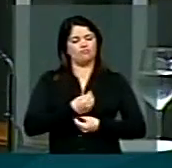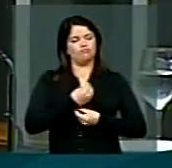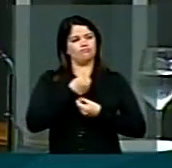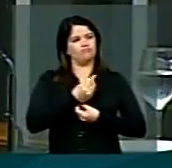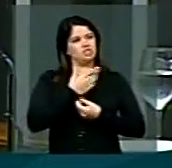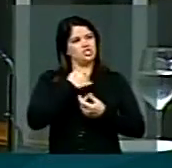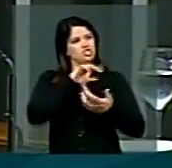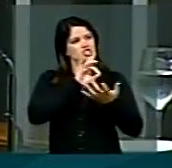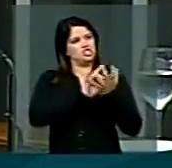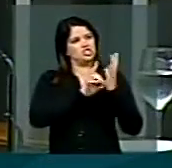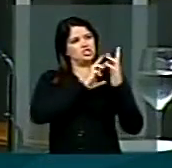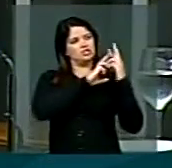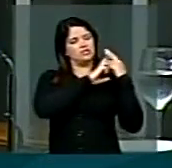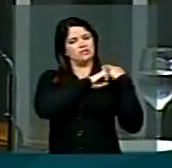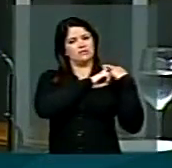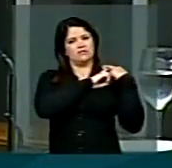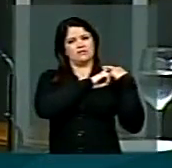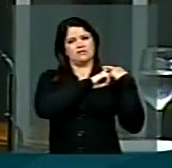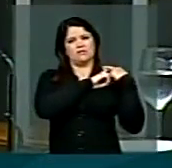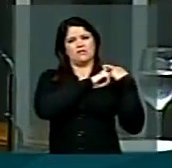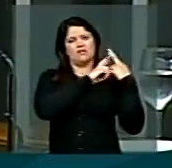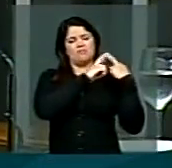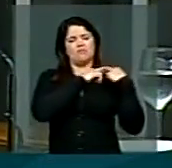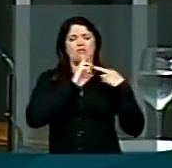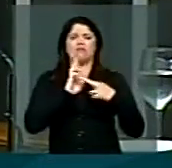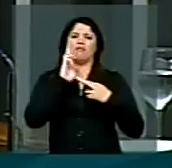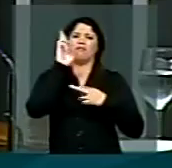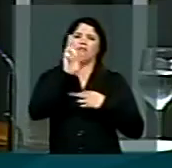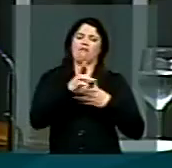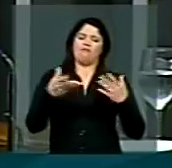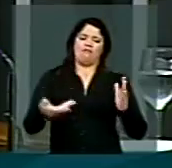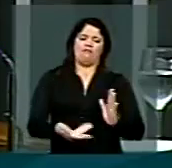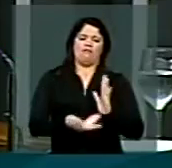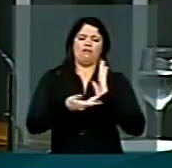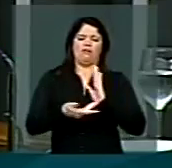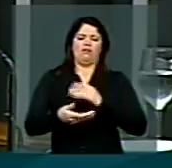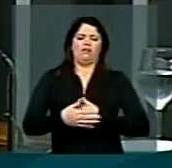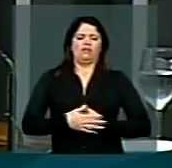a responsabilidade de representar nesta casa,